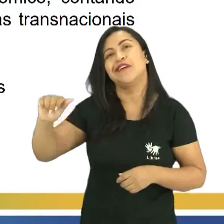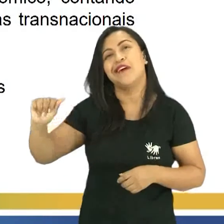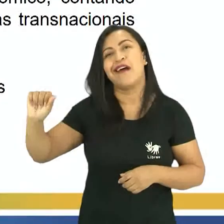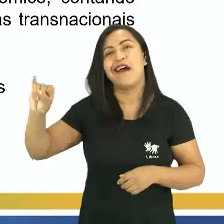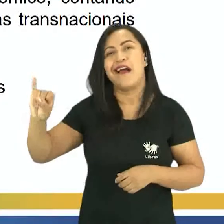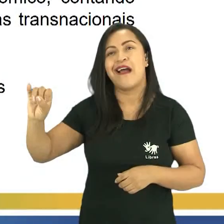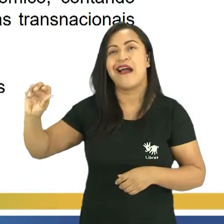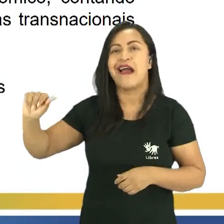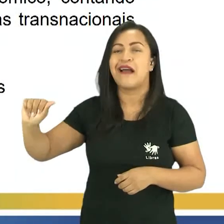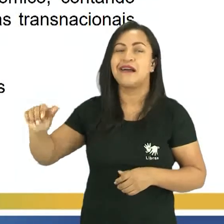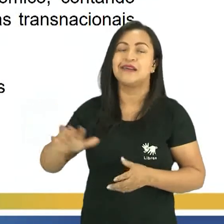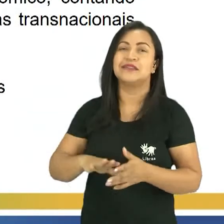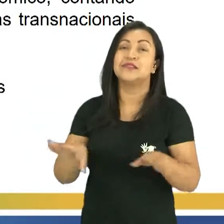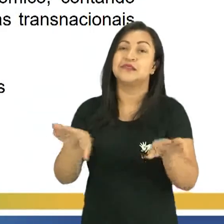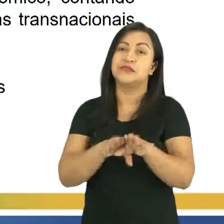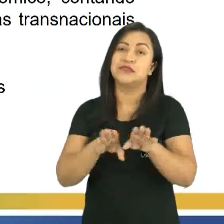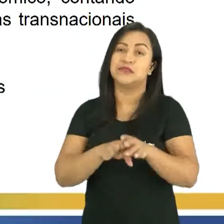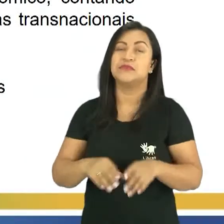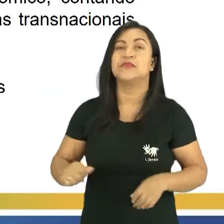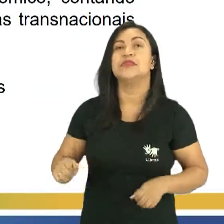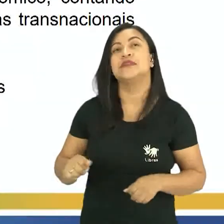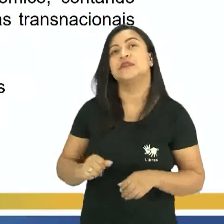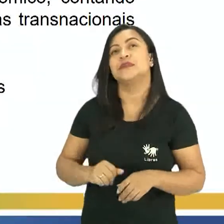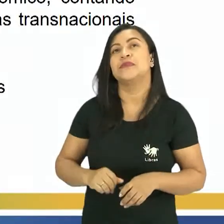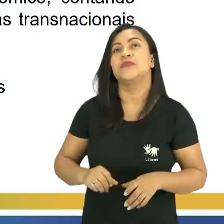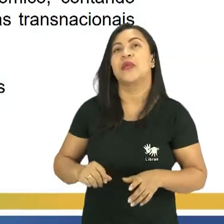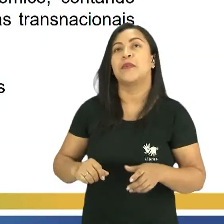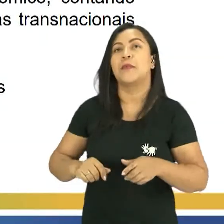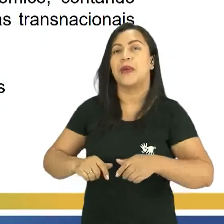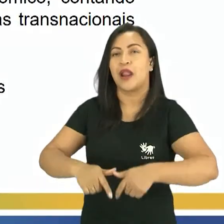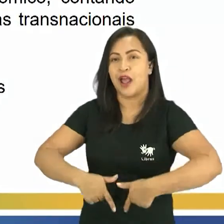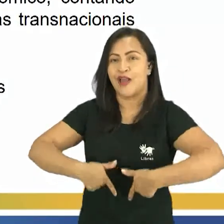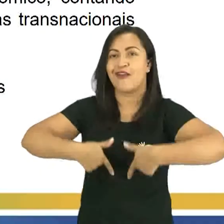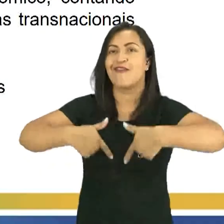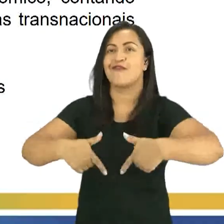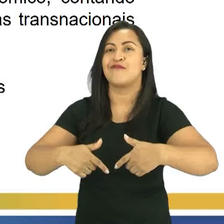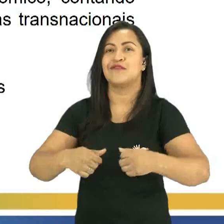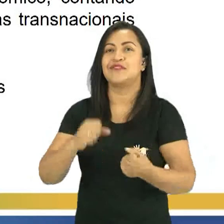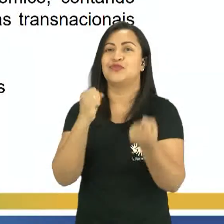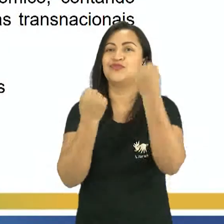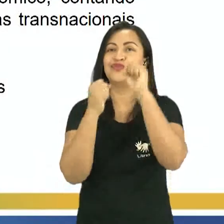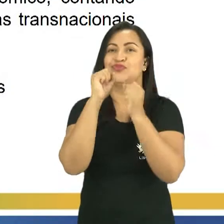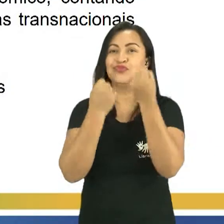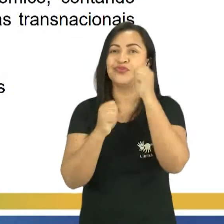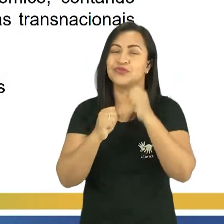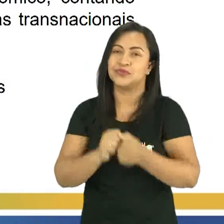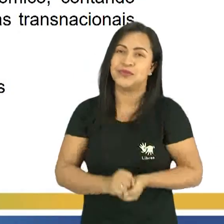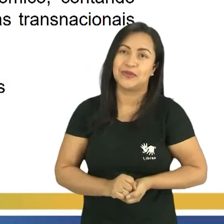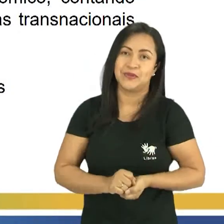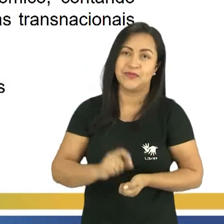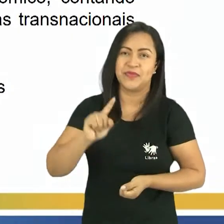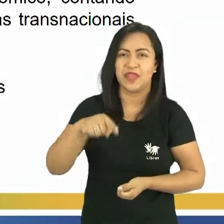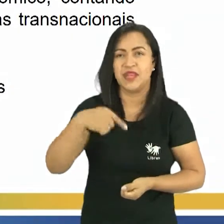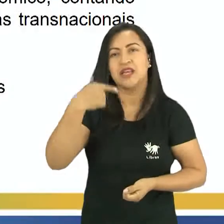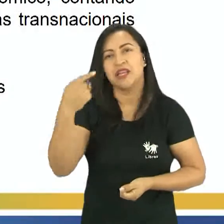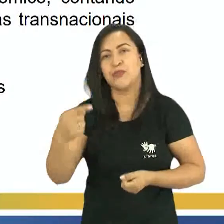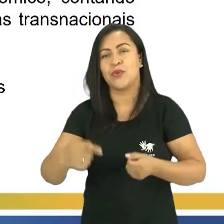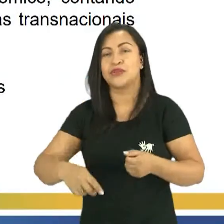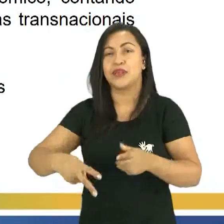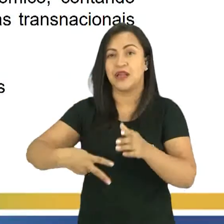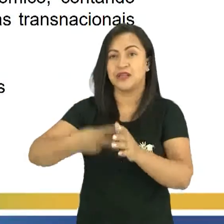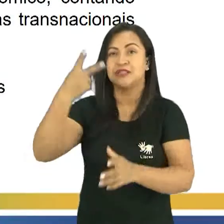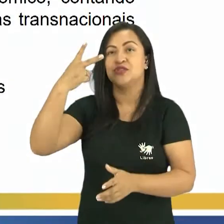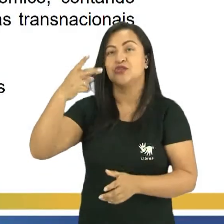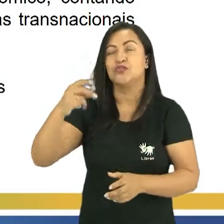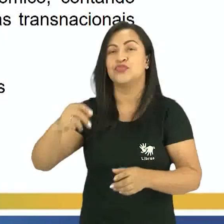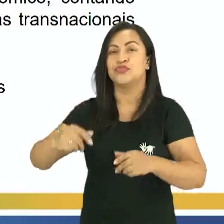países, e também é berço da primeira Revolução Industrial, século XVIII, que acontece na Inglaterra. Depois acontece a Segunda Revolução Industrial,